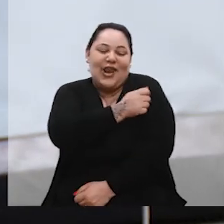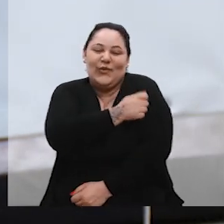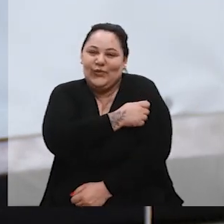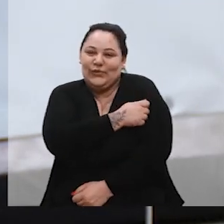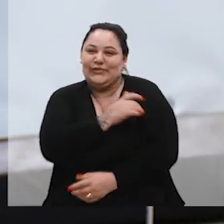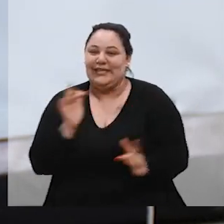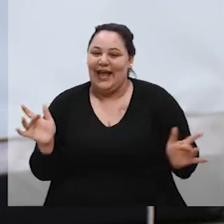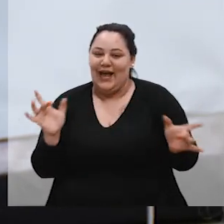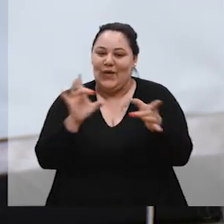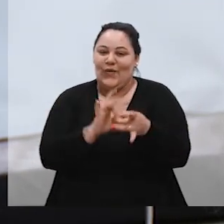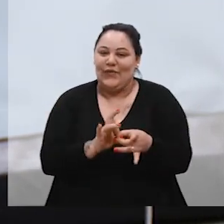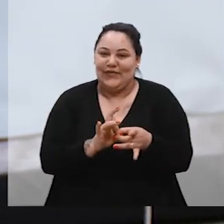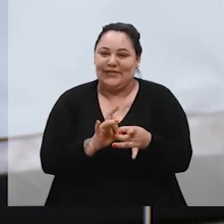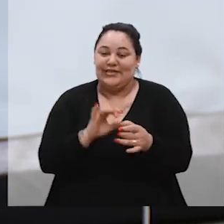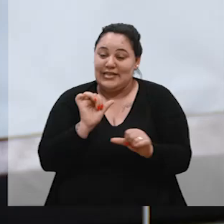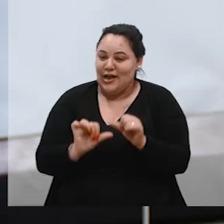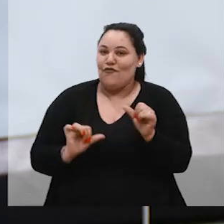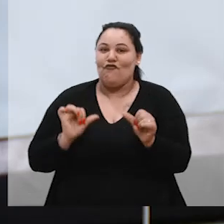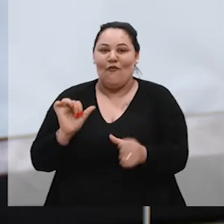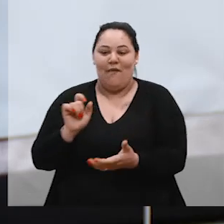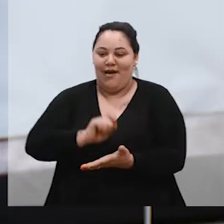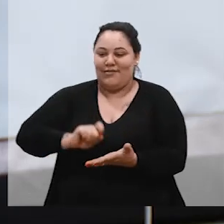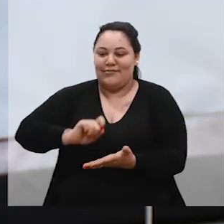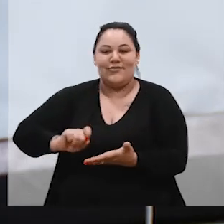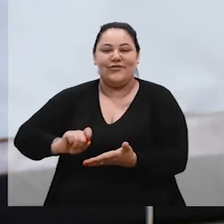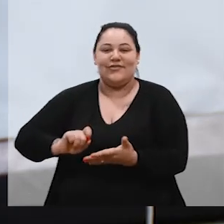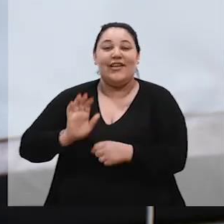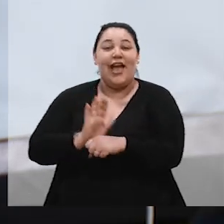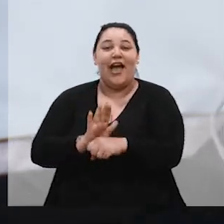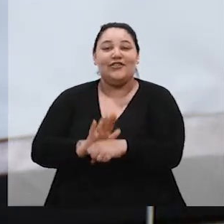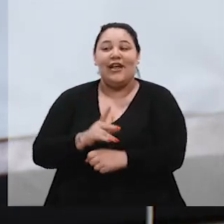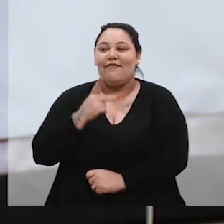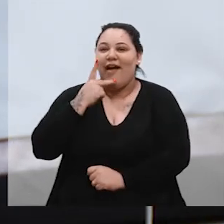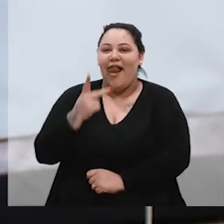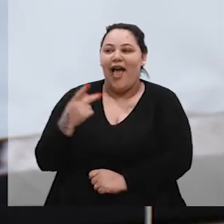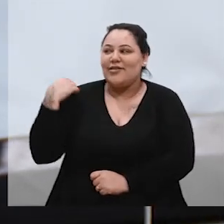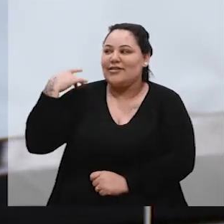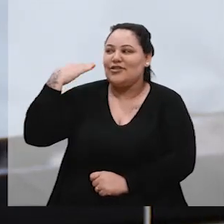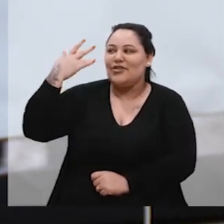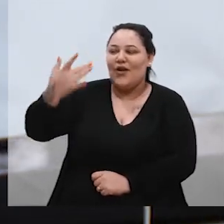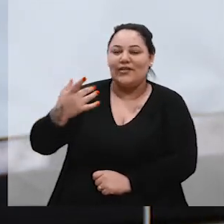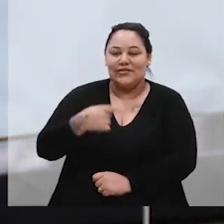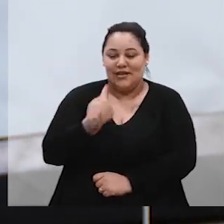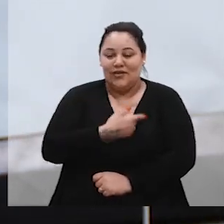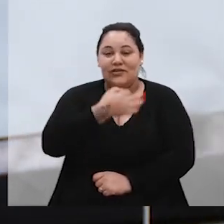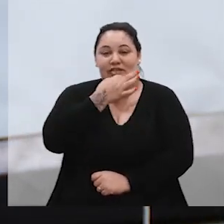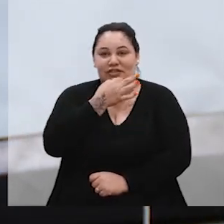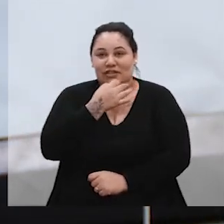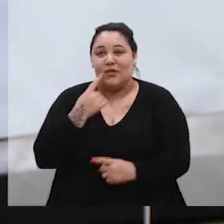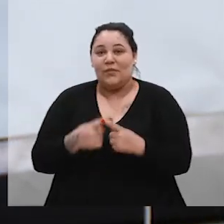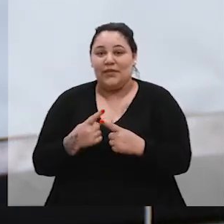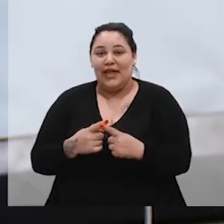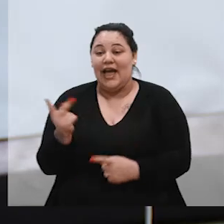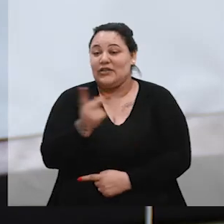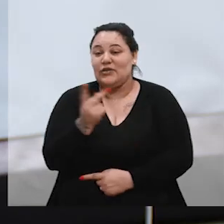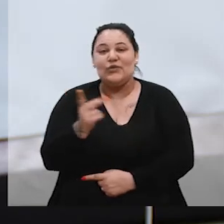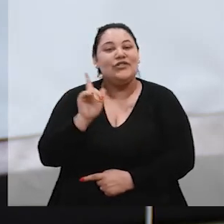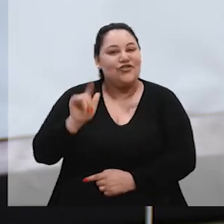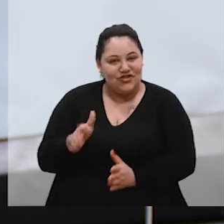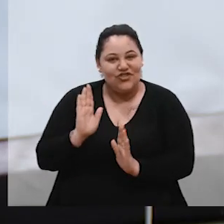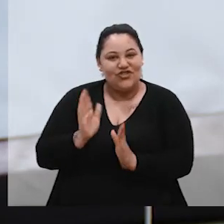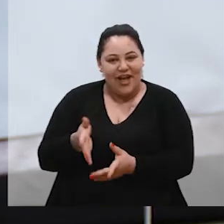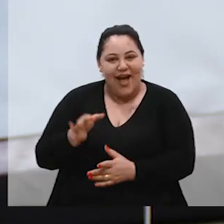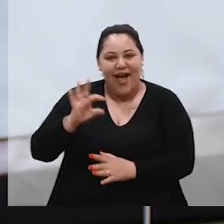então, escritoras e ajudar a contar a história, né, de nossa cidade, porque ambas patronas. Eu quero muito,